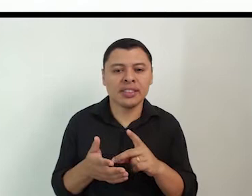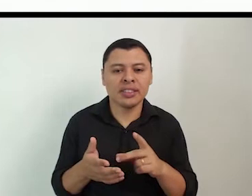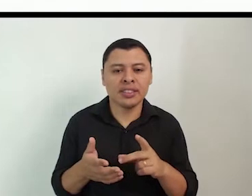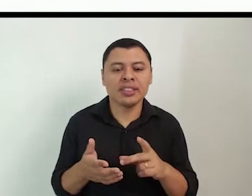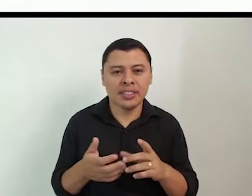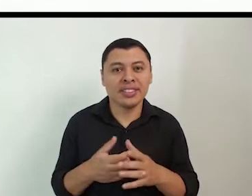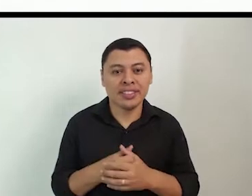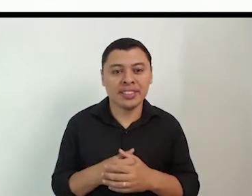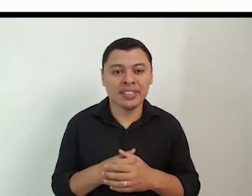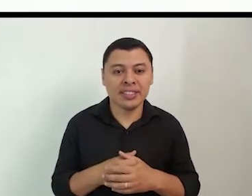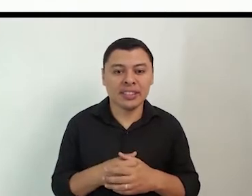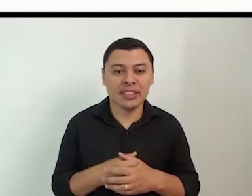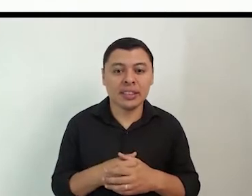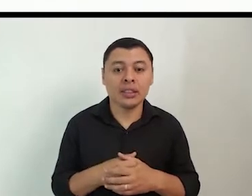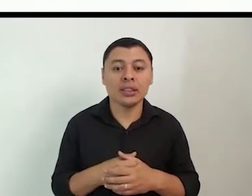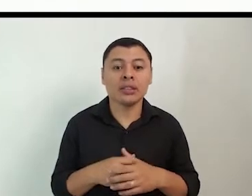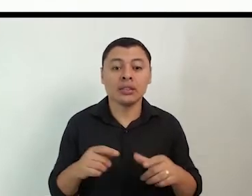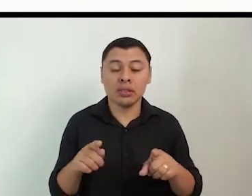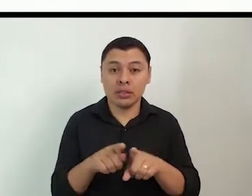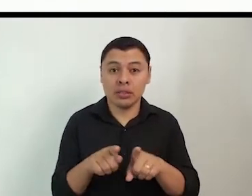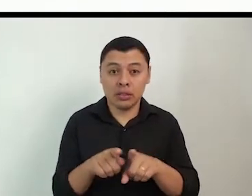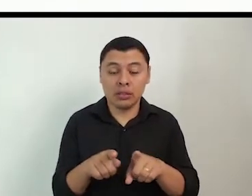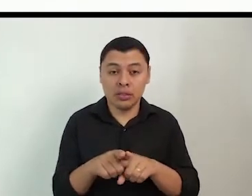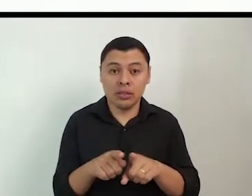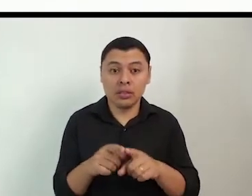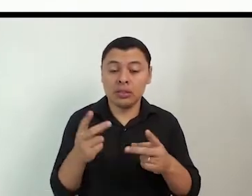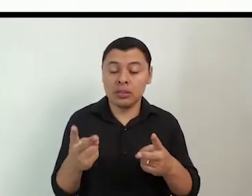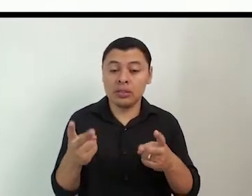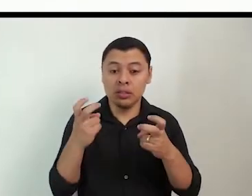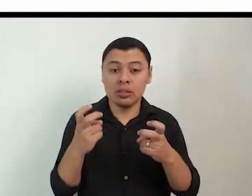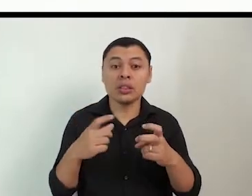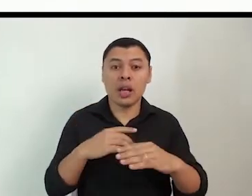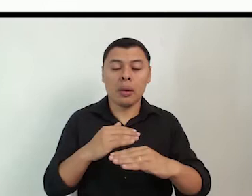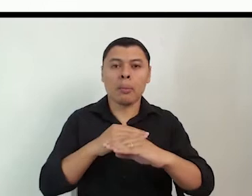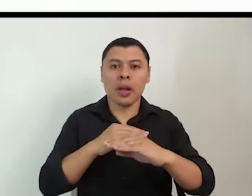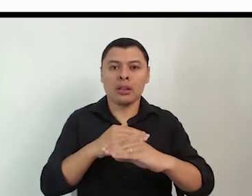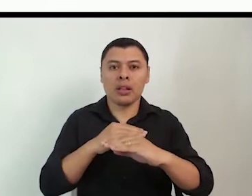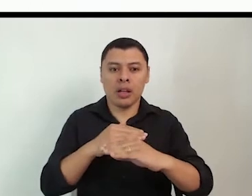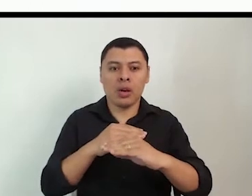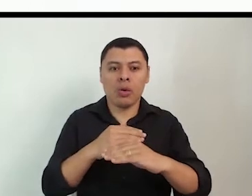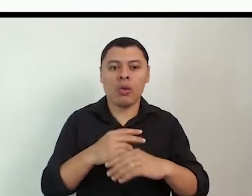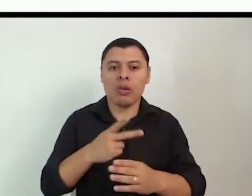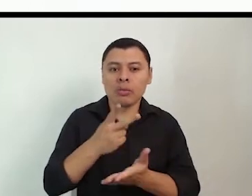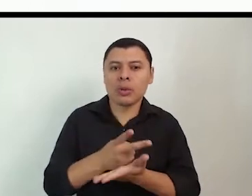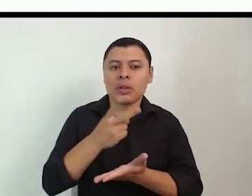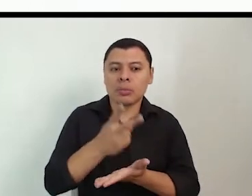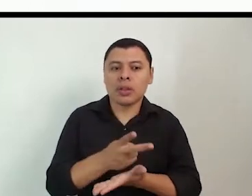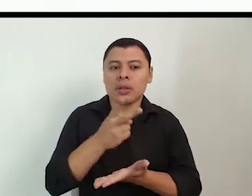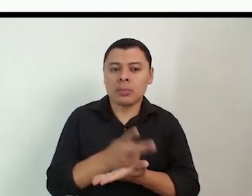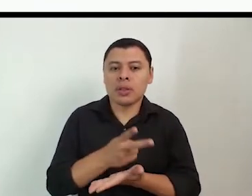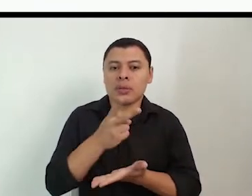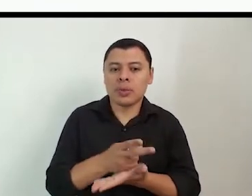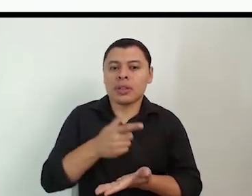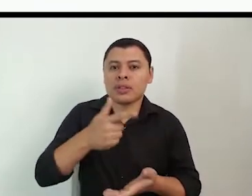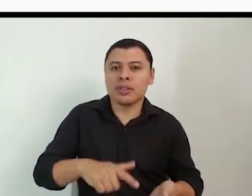verdadeiro, né? E a gente pode ver, por exemplo, esses padrões restritivos e repetitivos que a gente chama muito